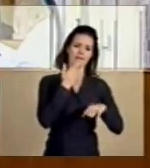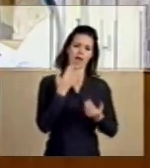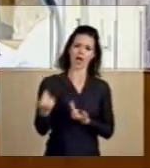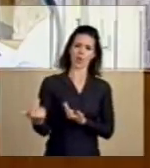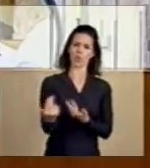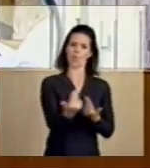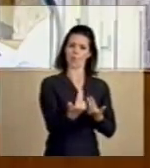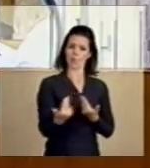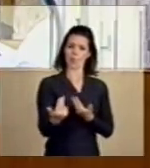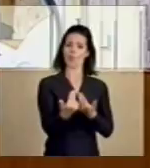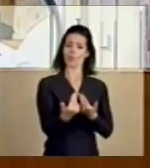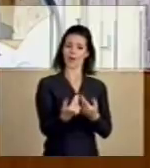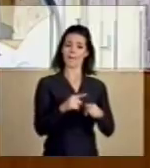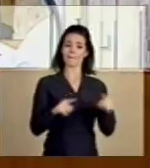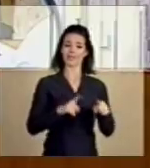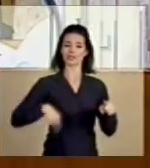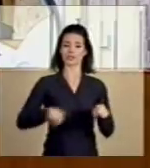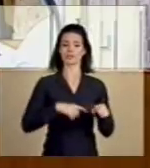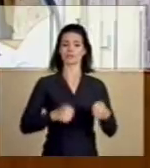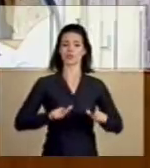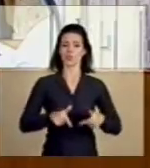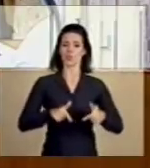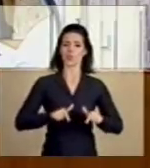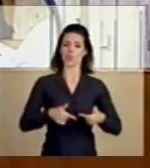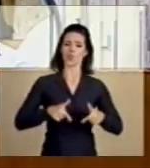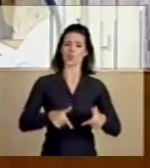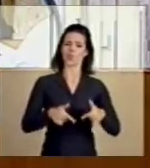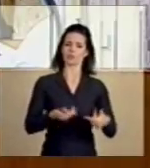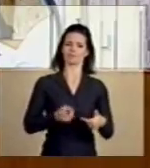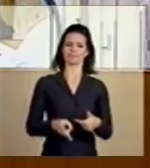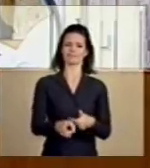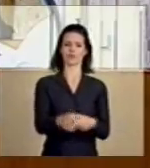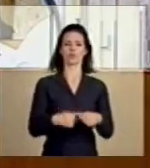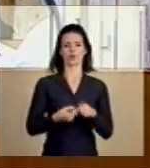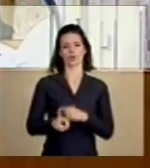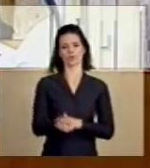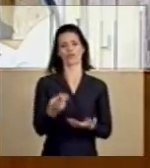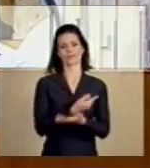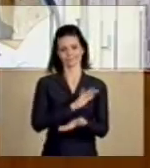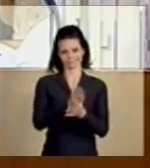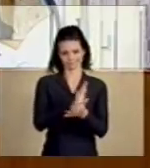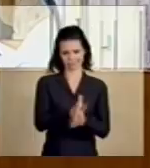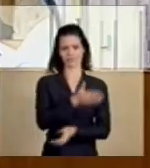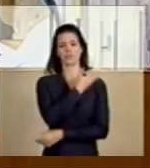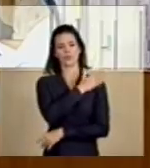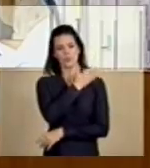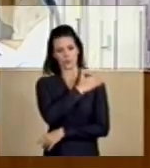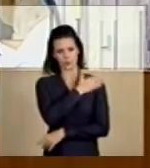mas a igualdade é uma conquista permanente porque continua havendo intolerância,